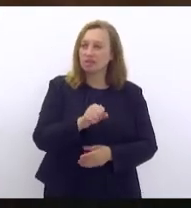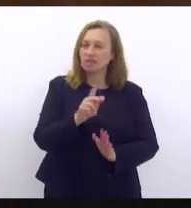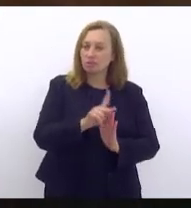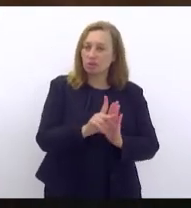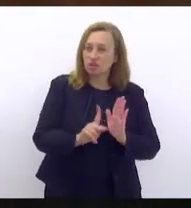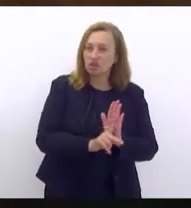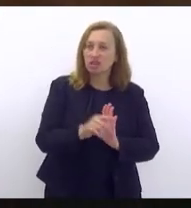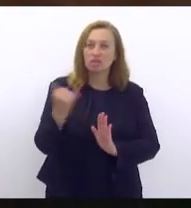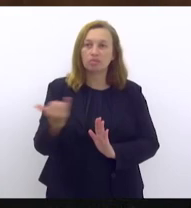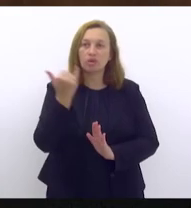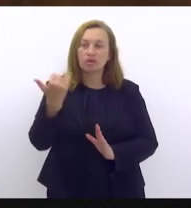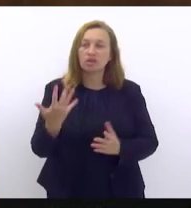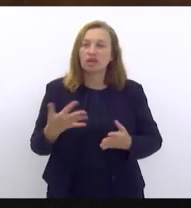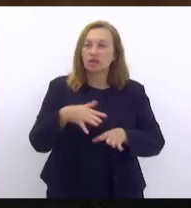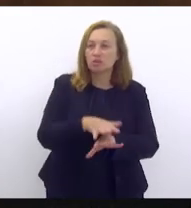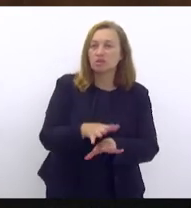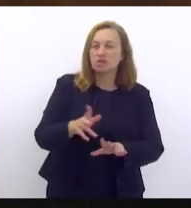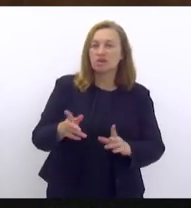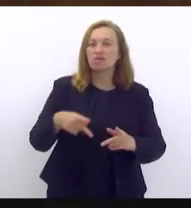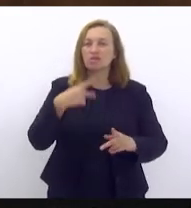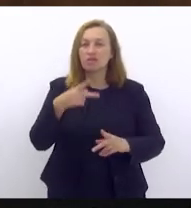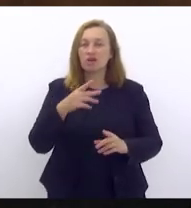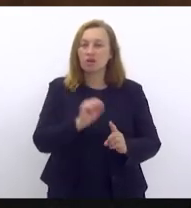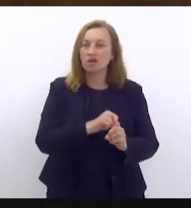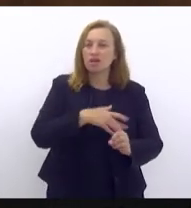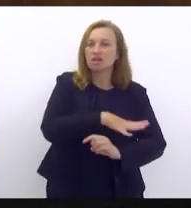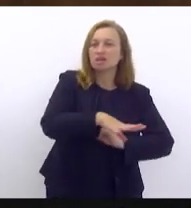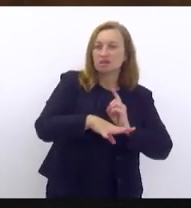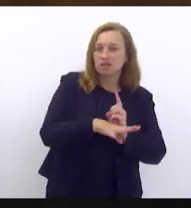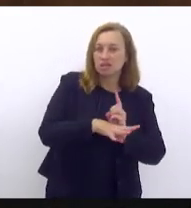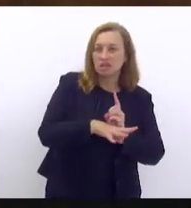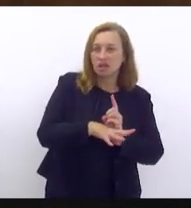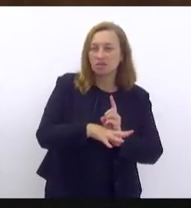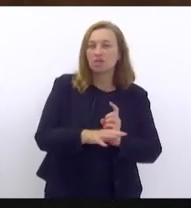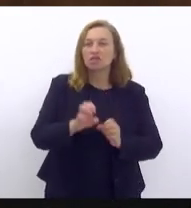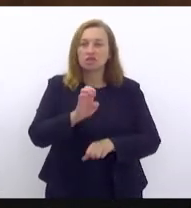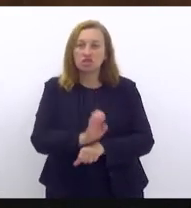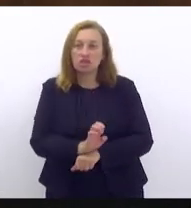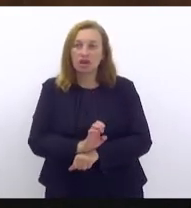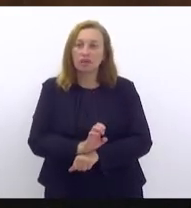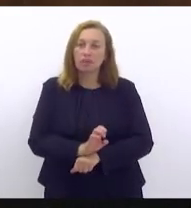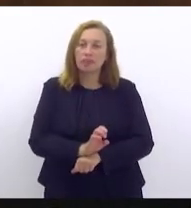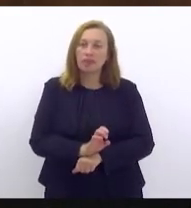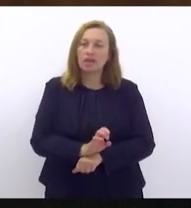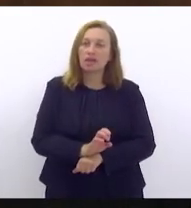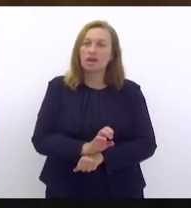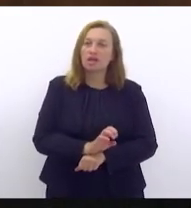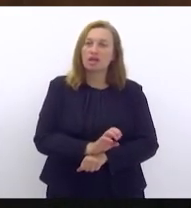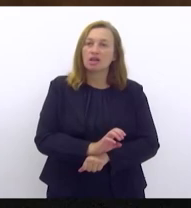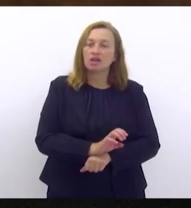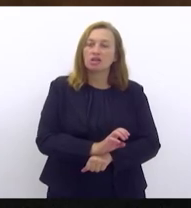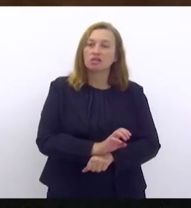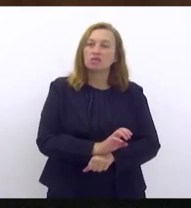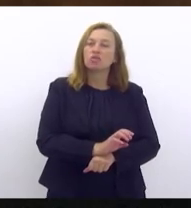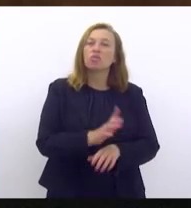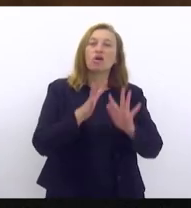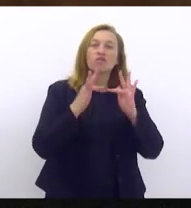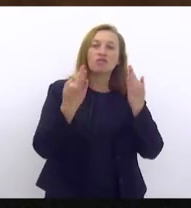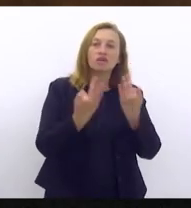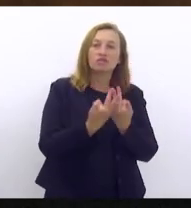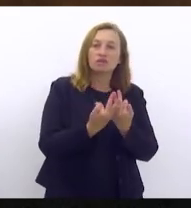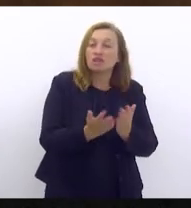muita importância, falar da inclusão. A assistência social no nosso estado é que lidar com a ponta, com aquelas famílias